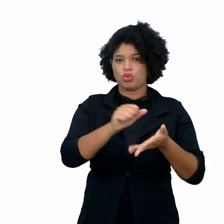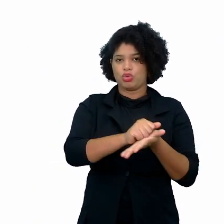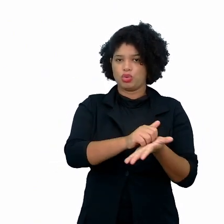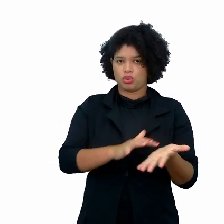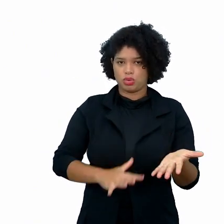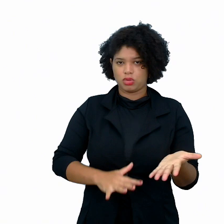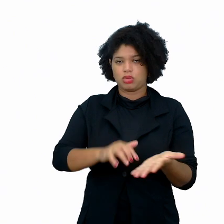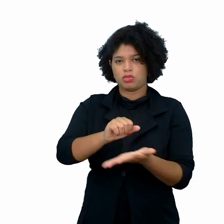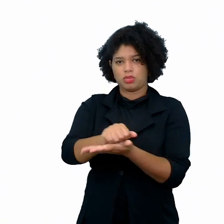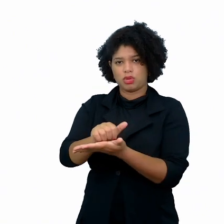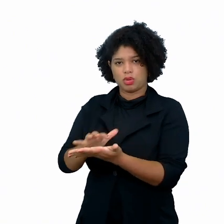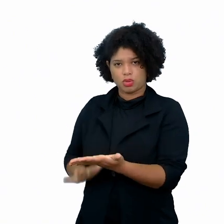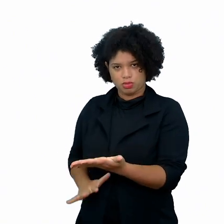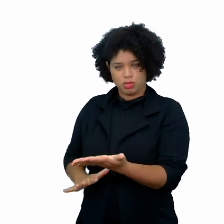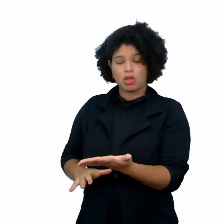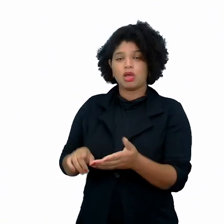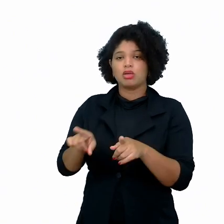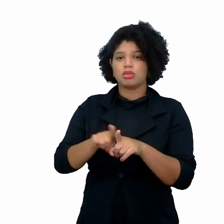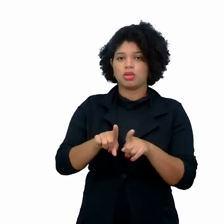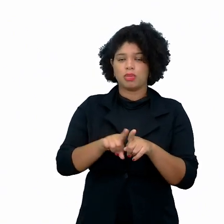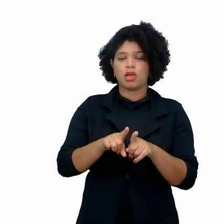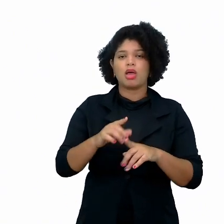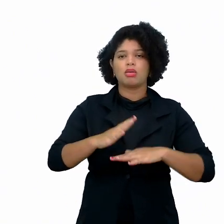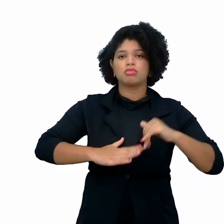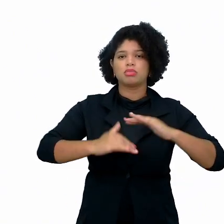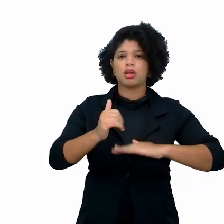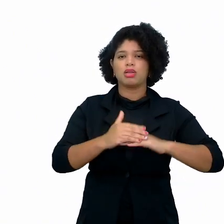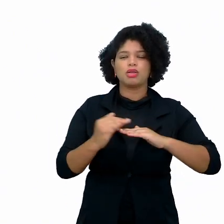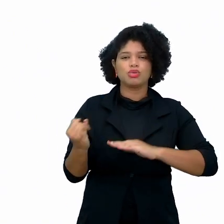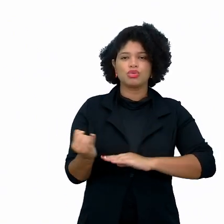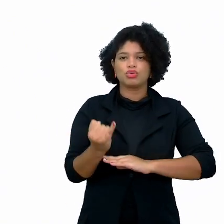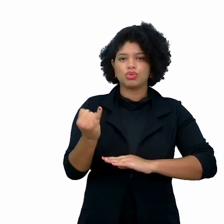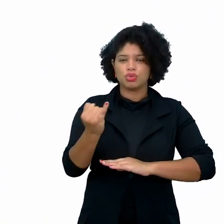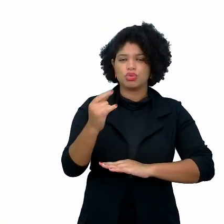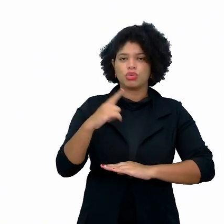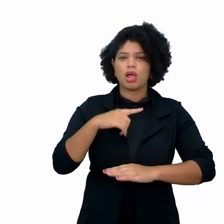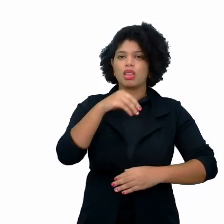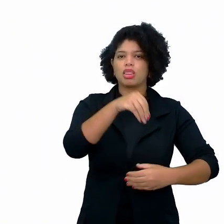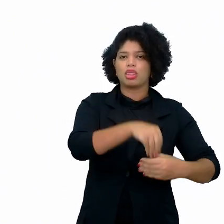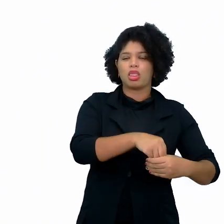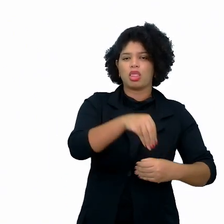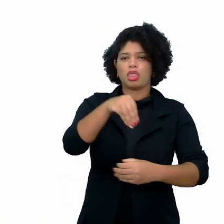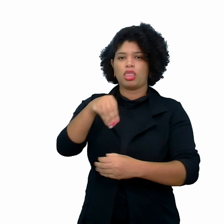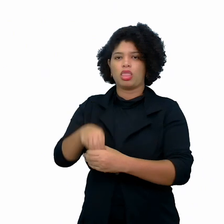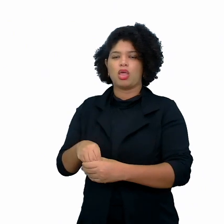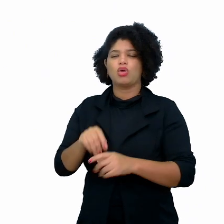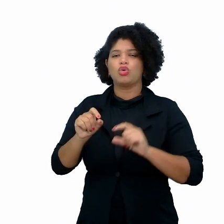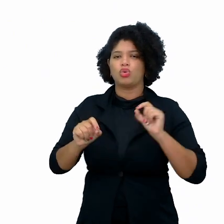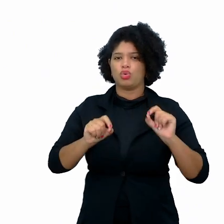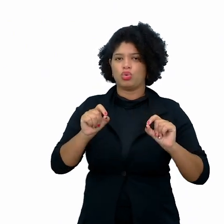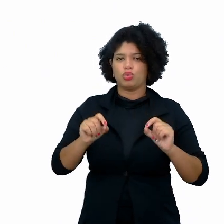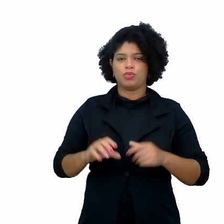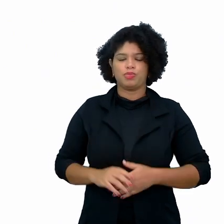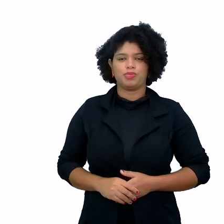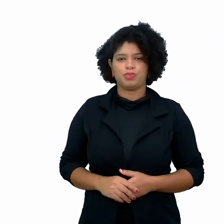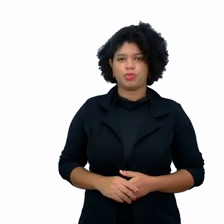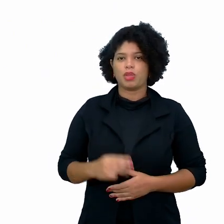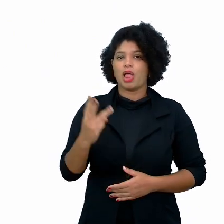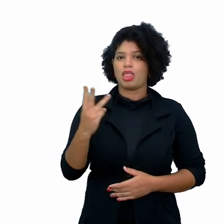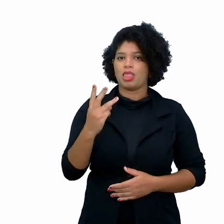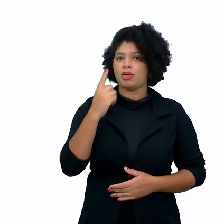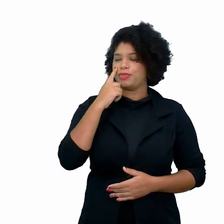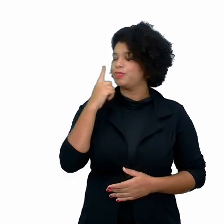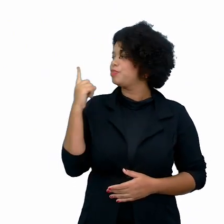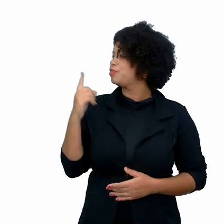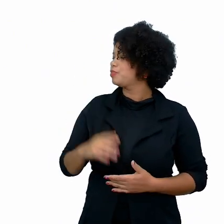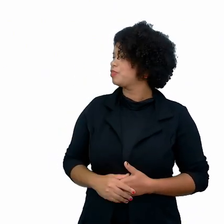e as habilidades essenciais que estão aí implicadas. No terceiro